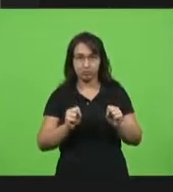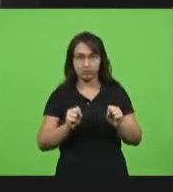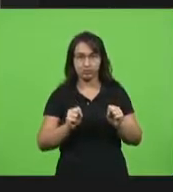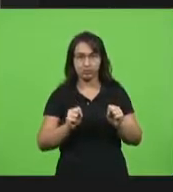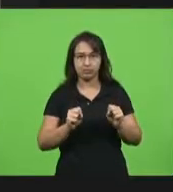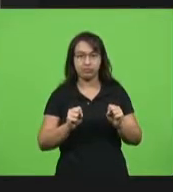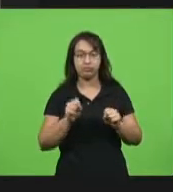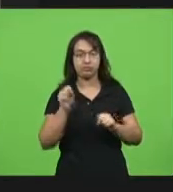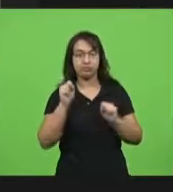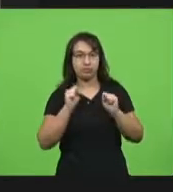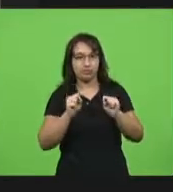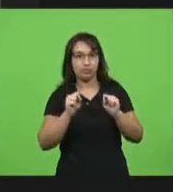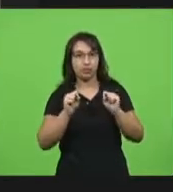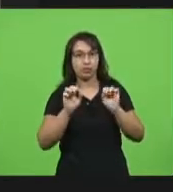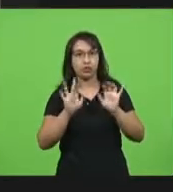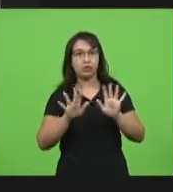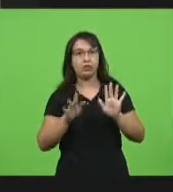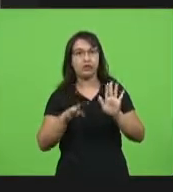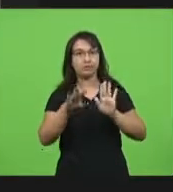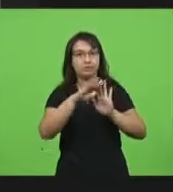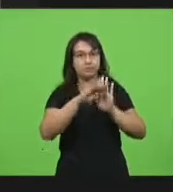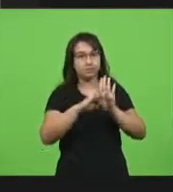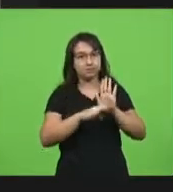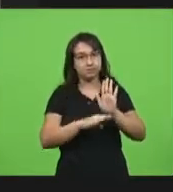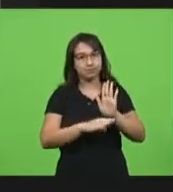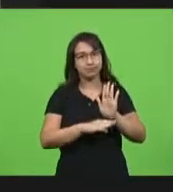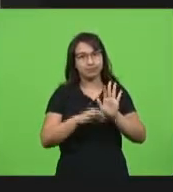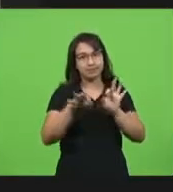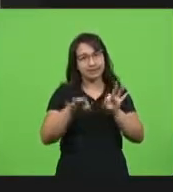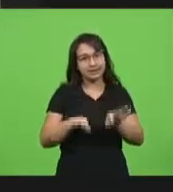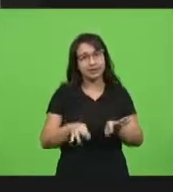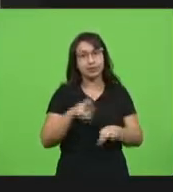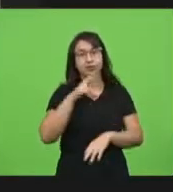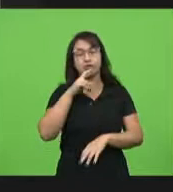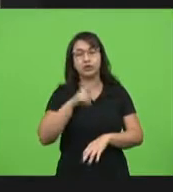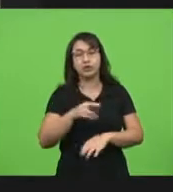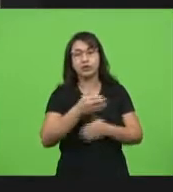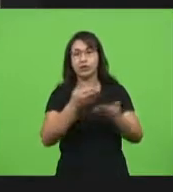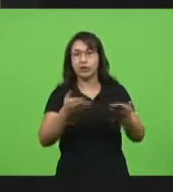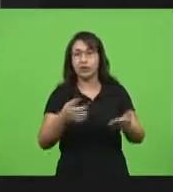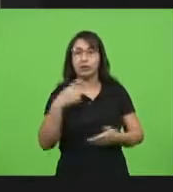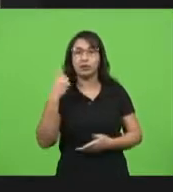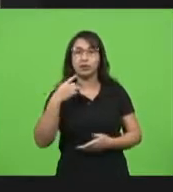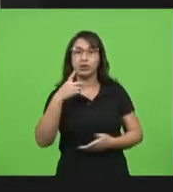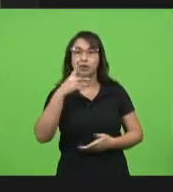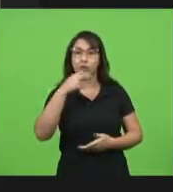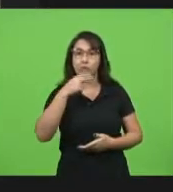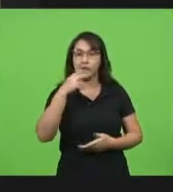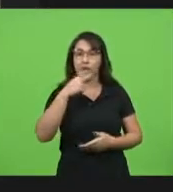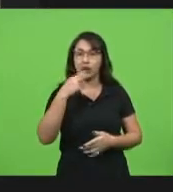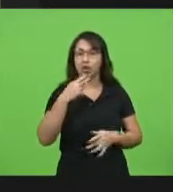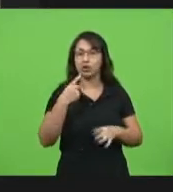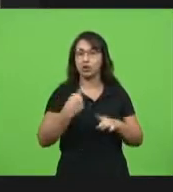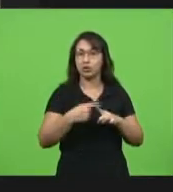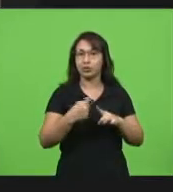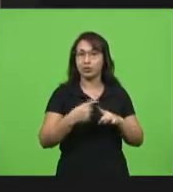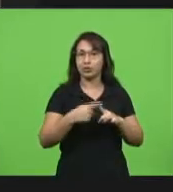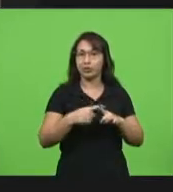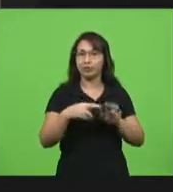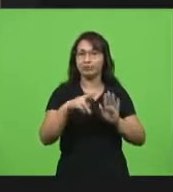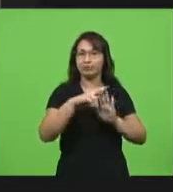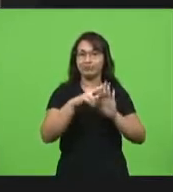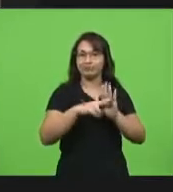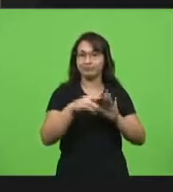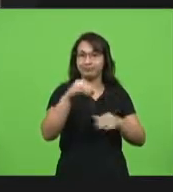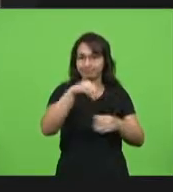aqui, secretário, tá? Só respondendo ali ao deputado Kennedy, ali, por questões regimentais, sim,